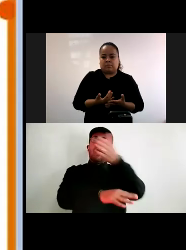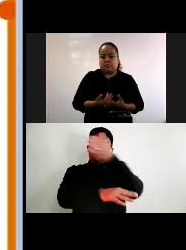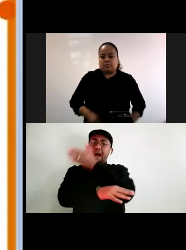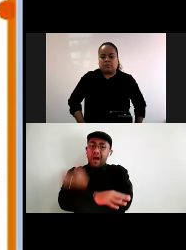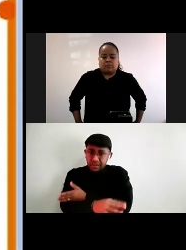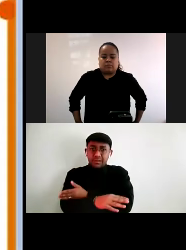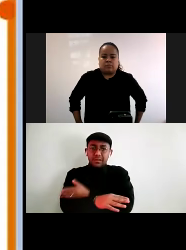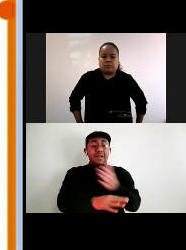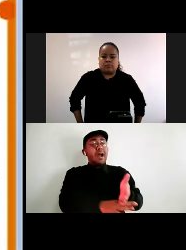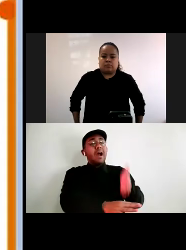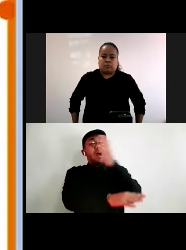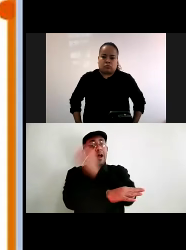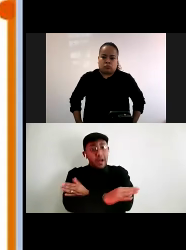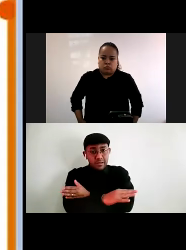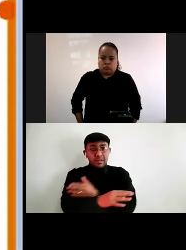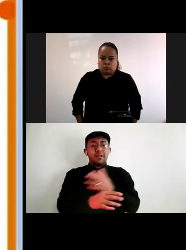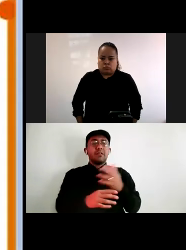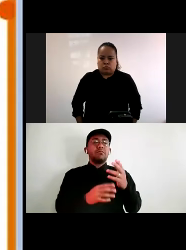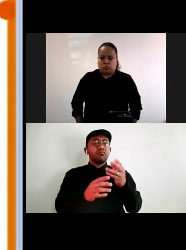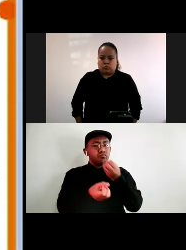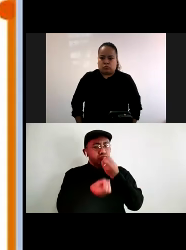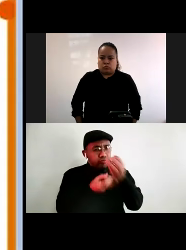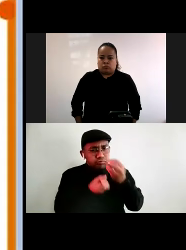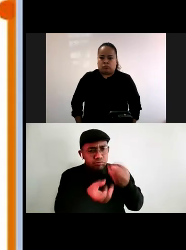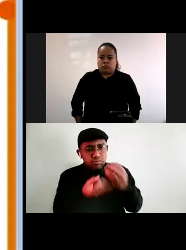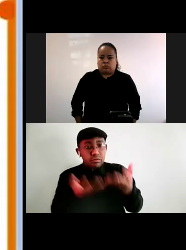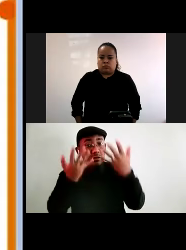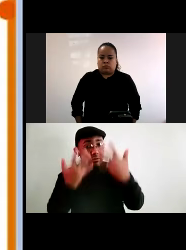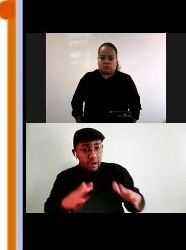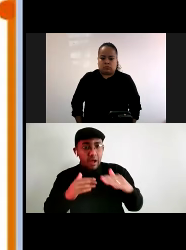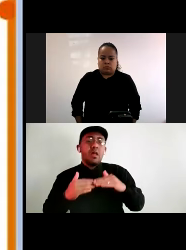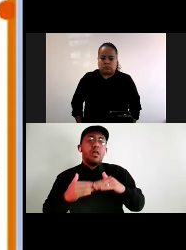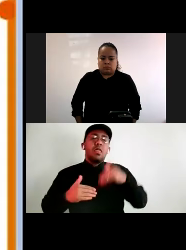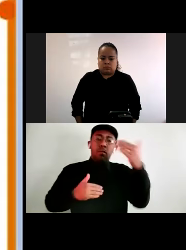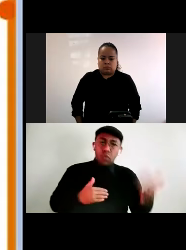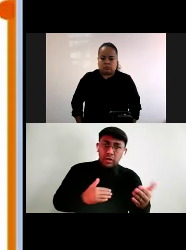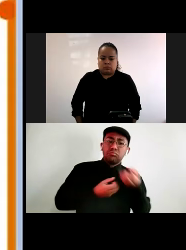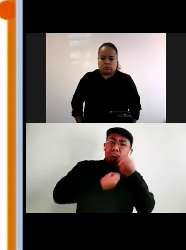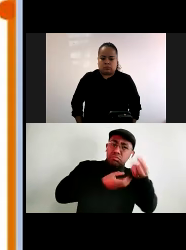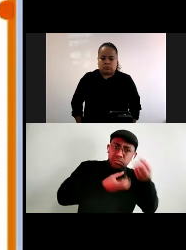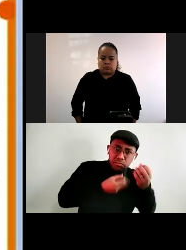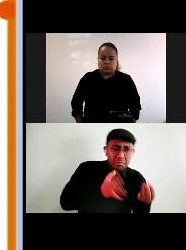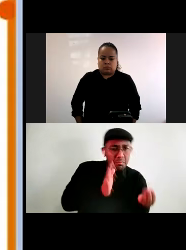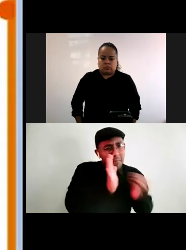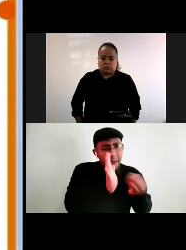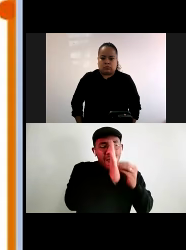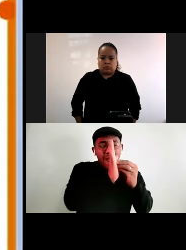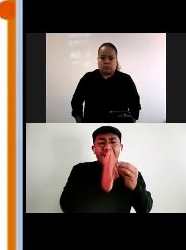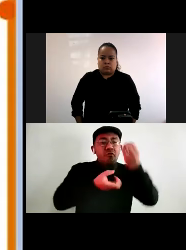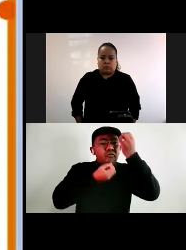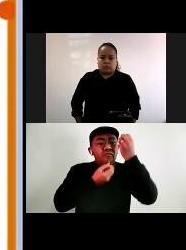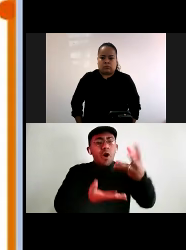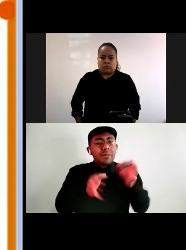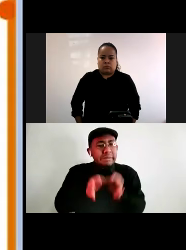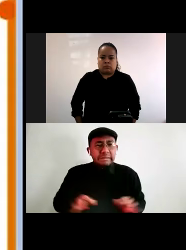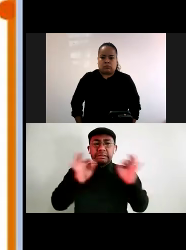evento, durante o evento e depois do evento. O conteúdo que não deve ser complicado, o